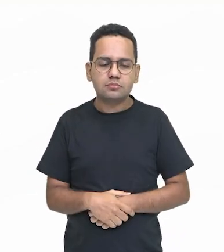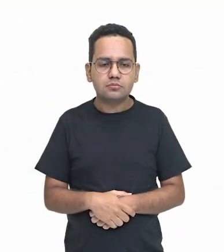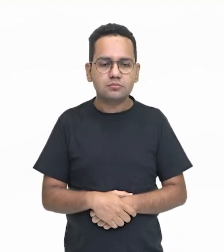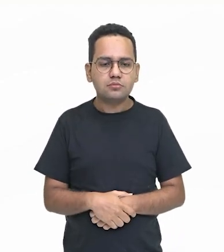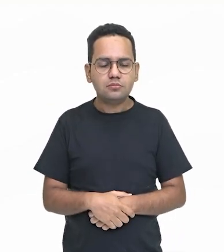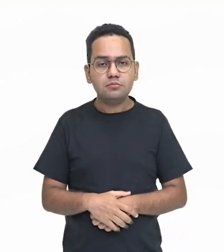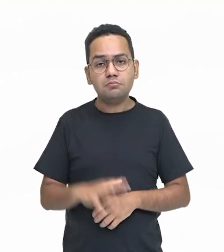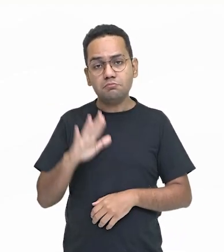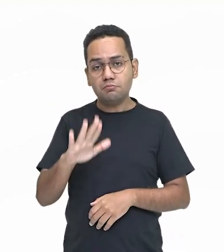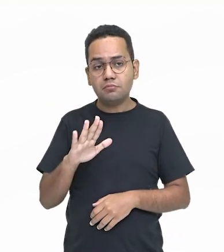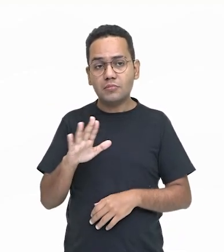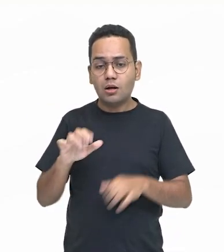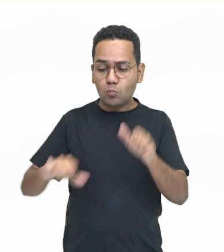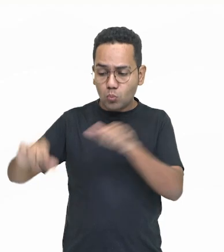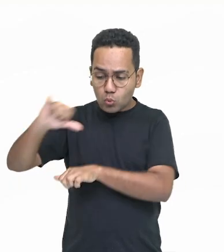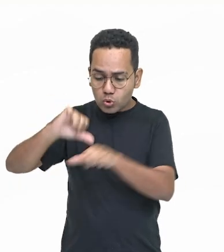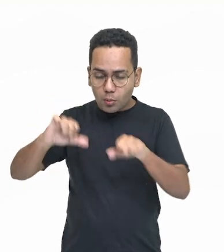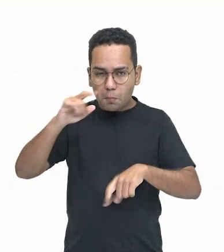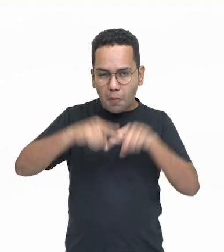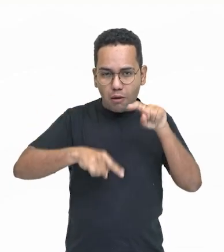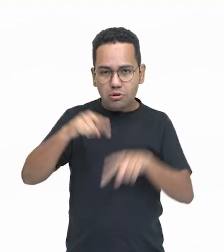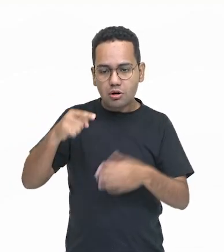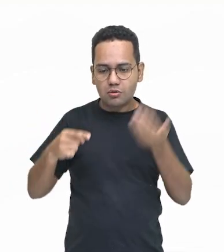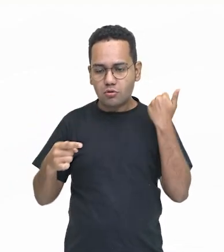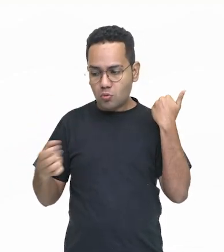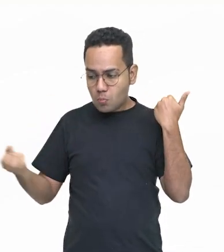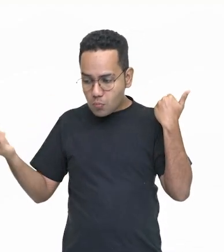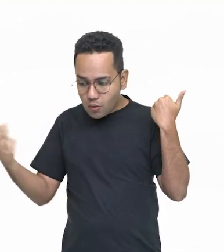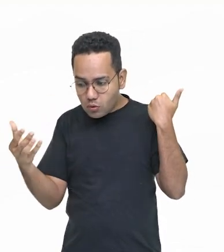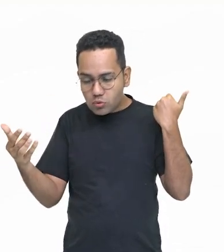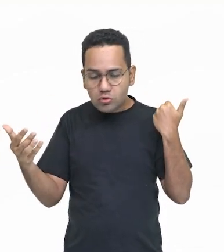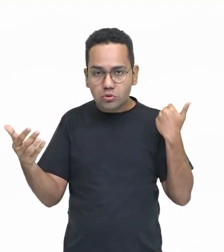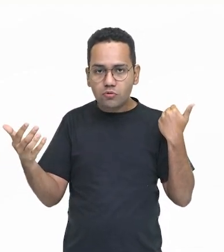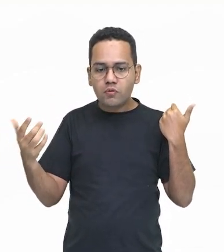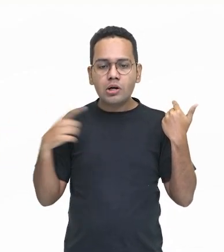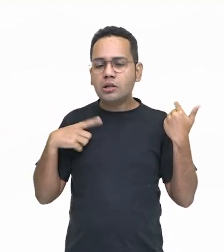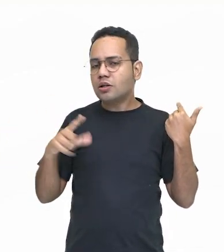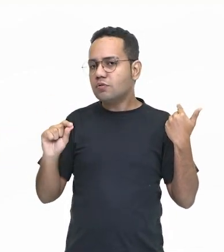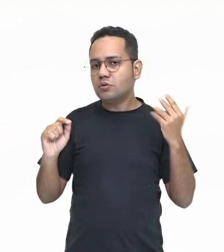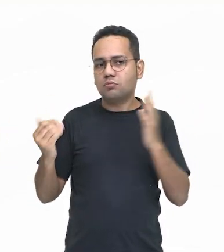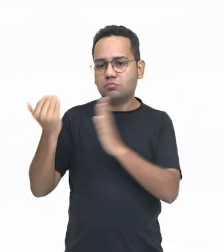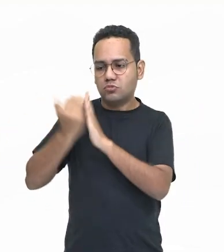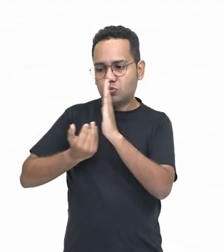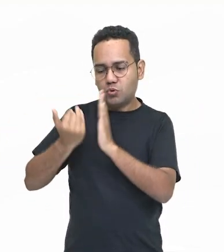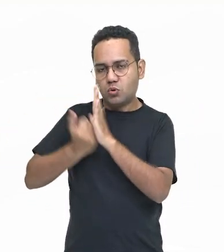pelas fluorescentes, eu economizei 120